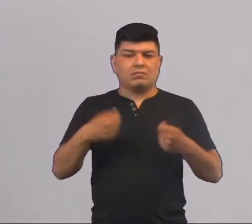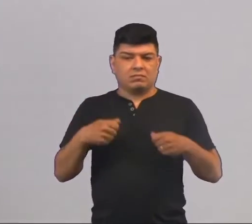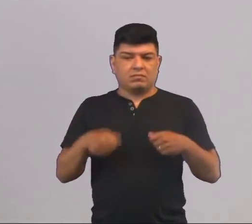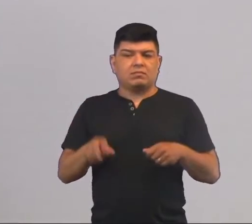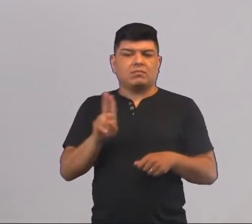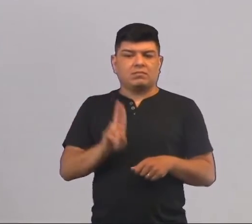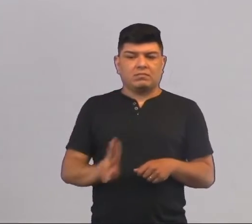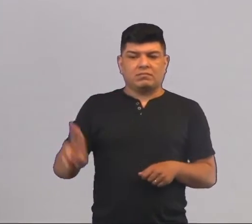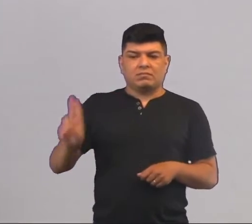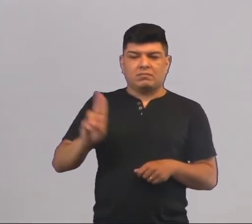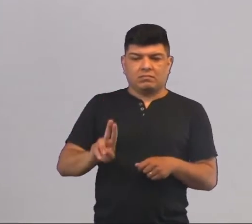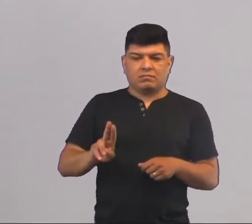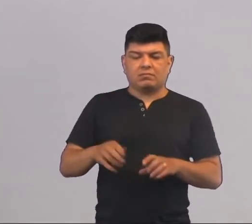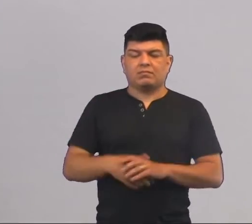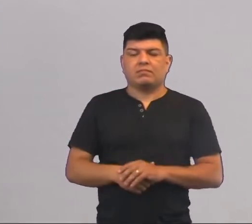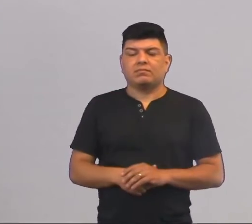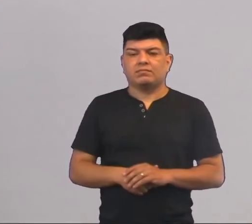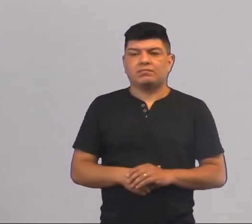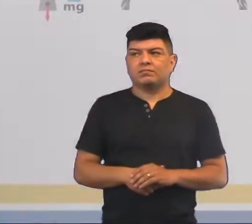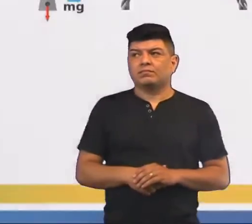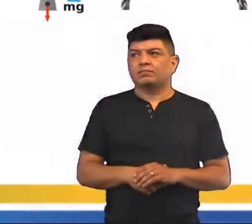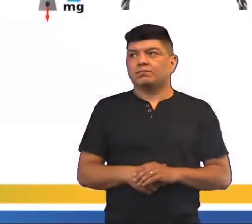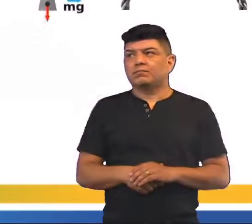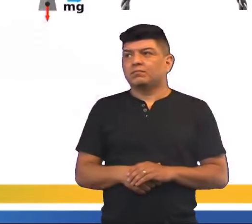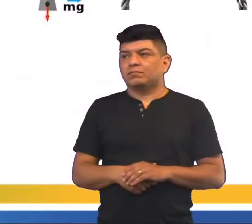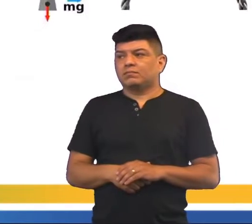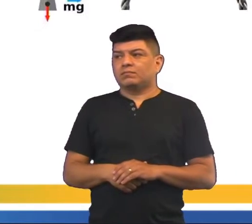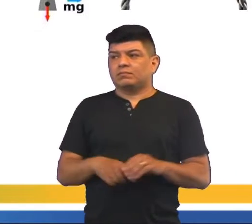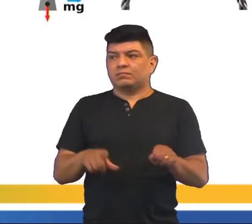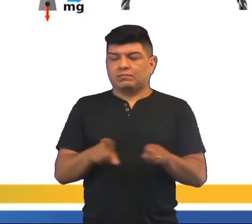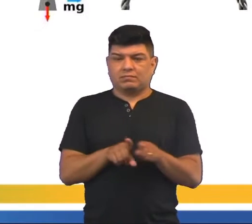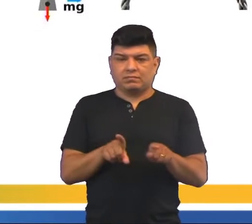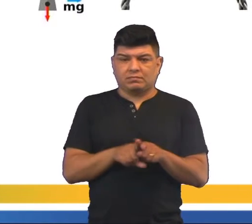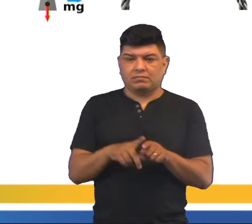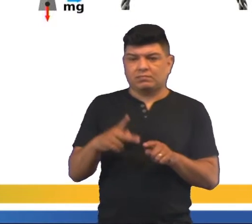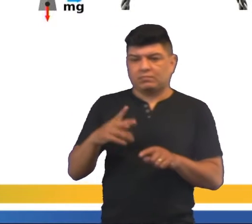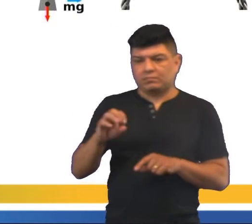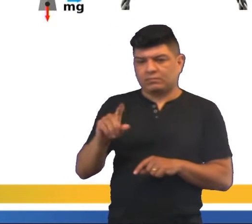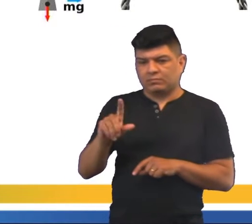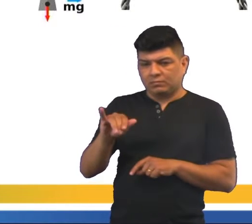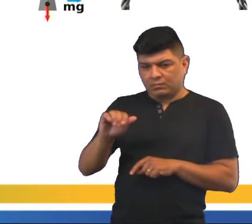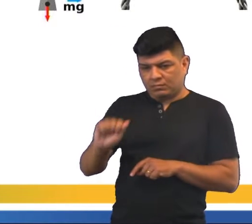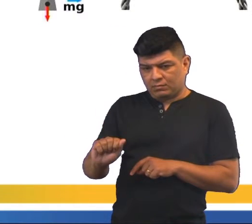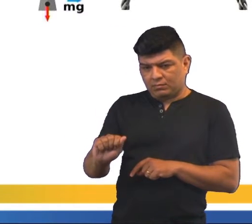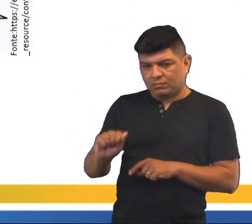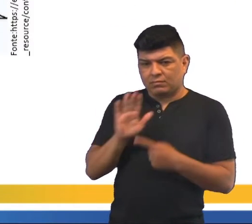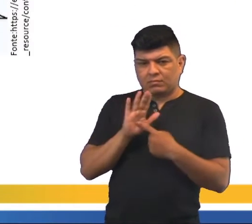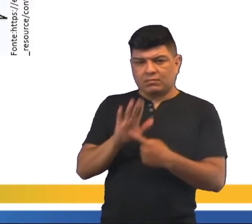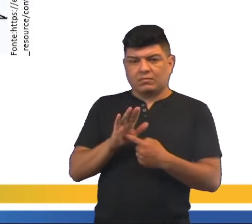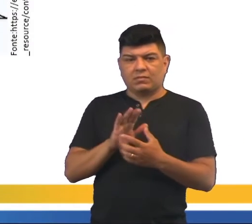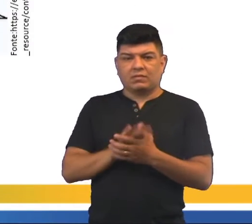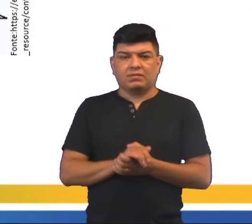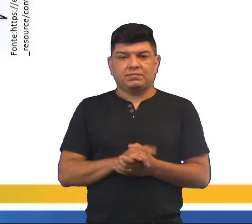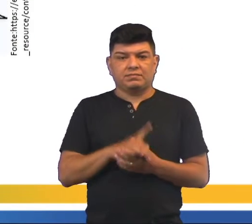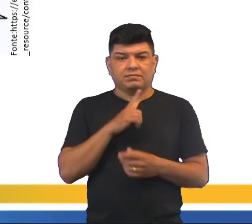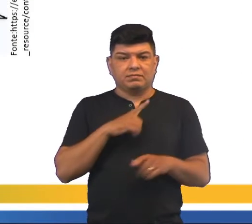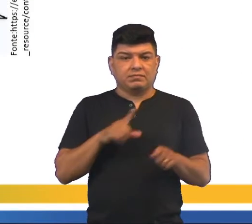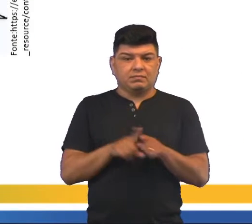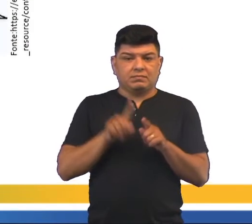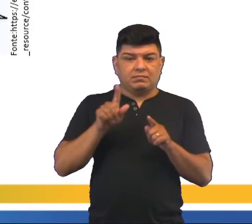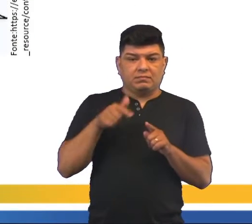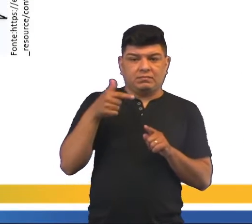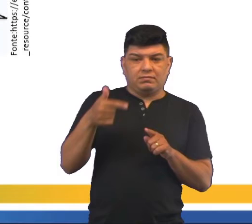teria que aplicar para executar essa tarefa e além das polias Como estão representados aí para vocês